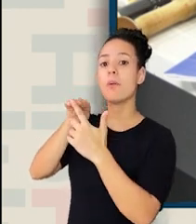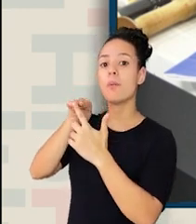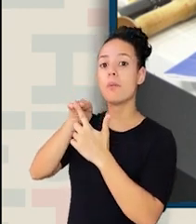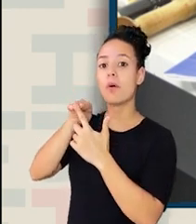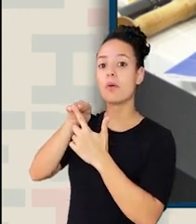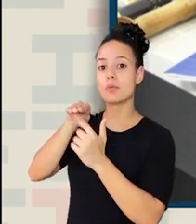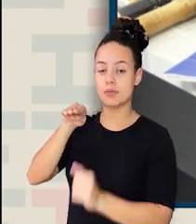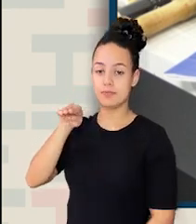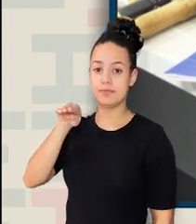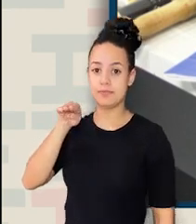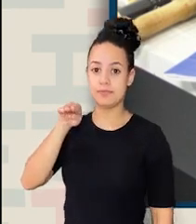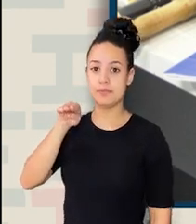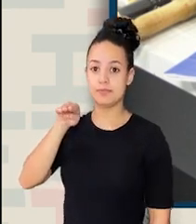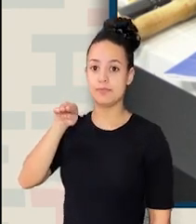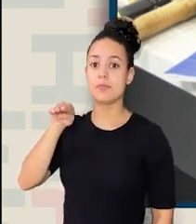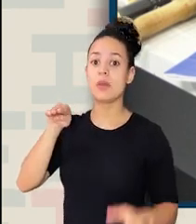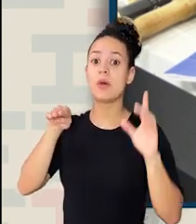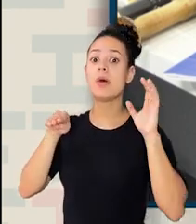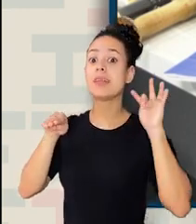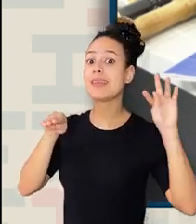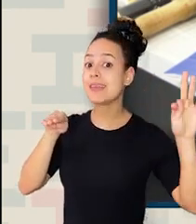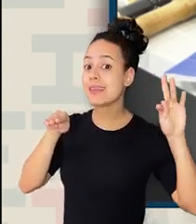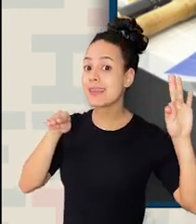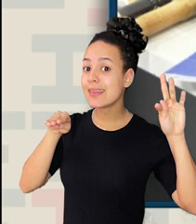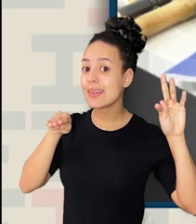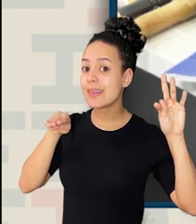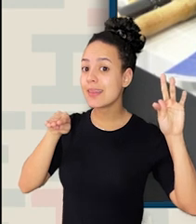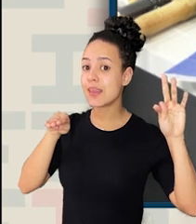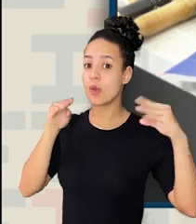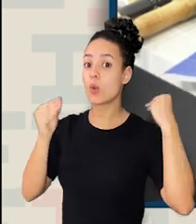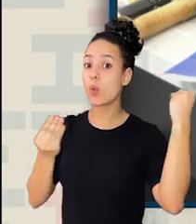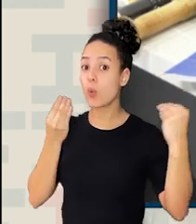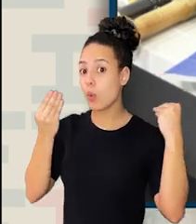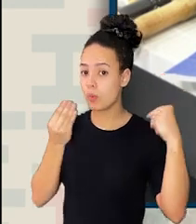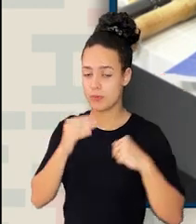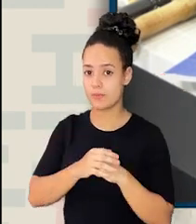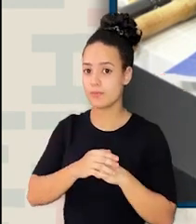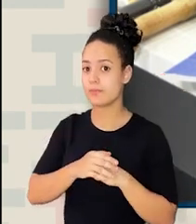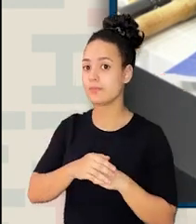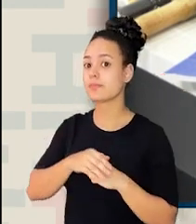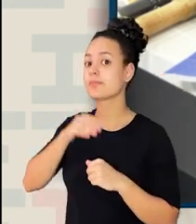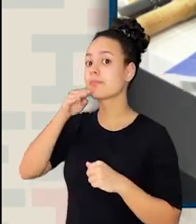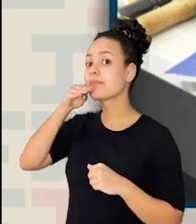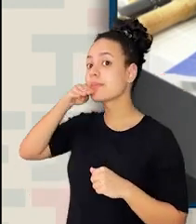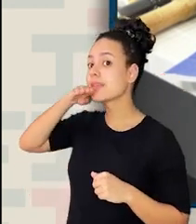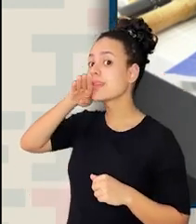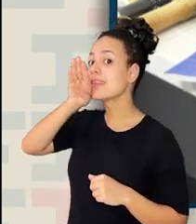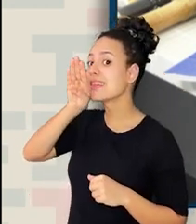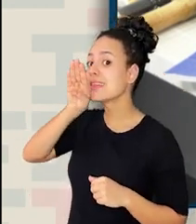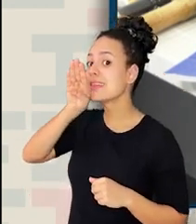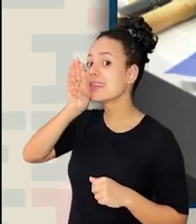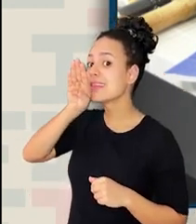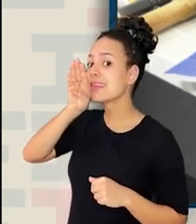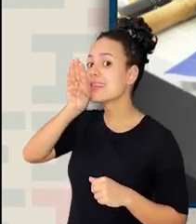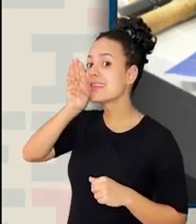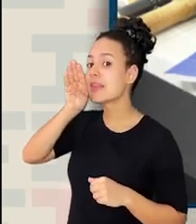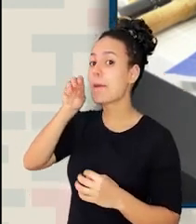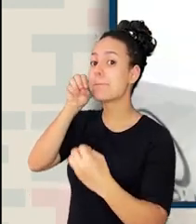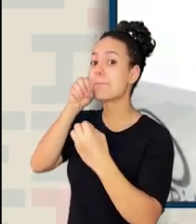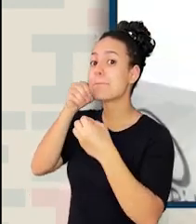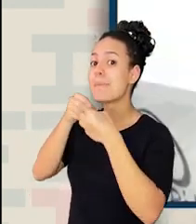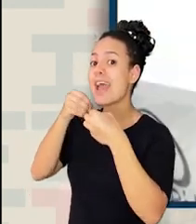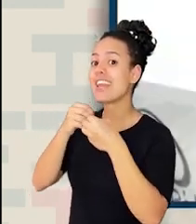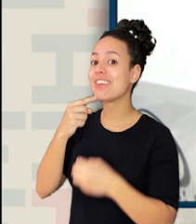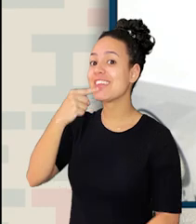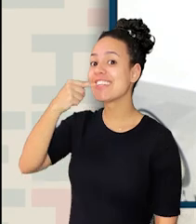à nota, em relação à consoante T, como ela vai se posicionar? T, T, T,